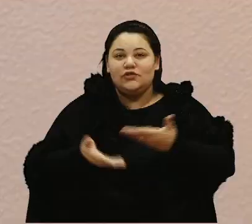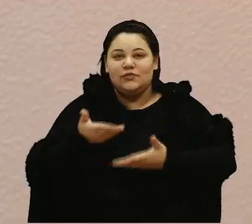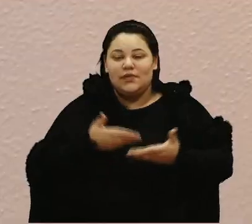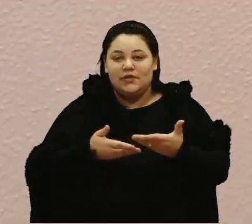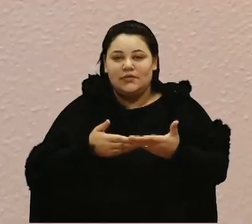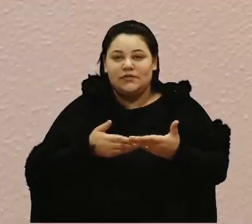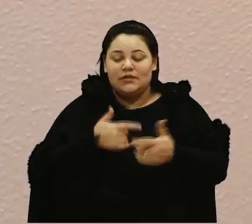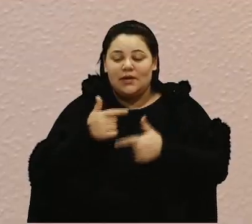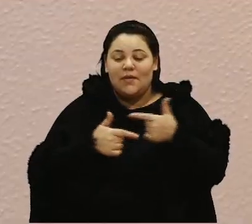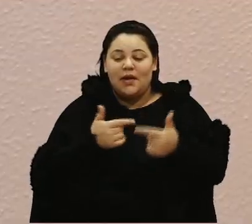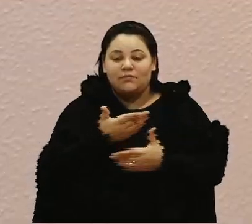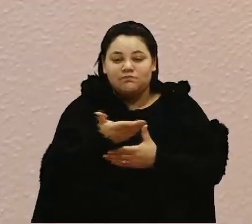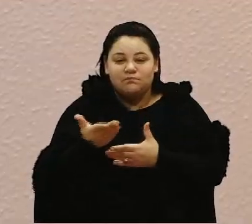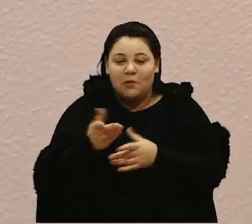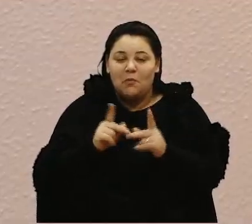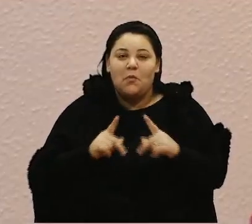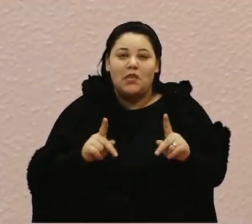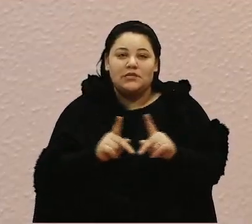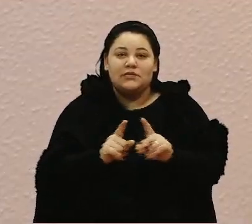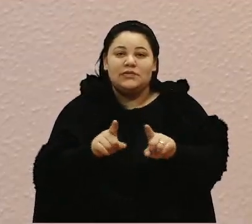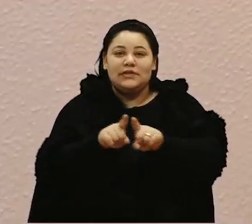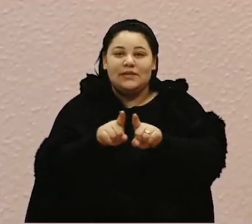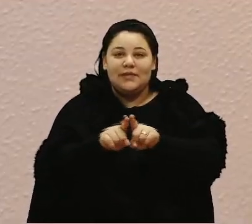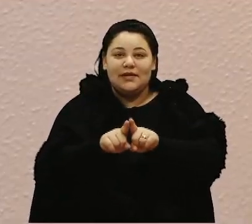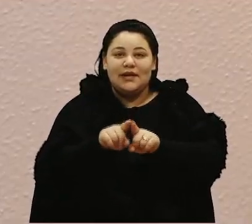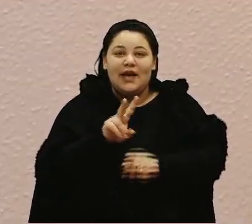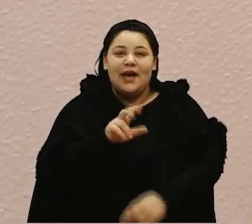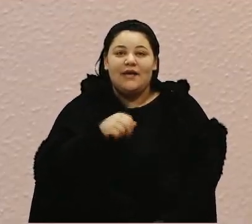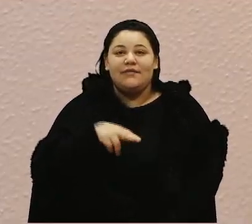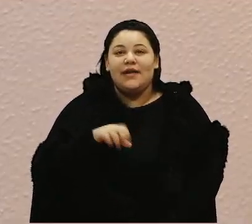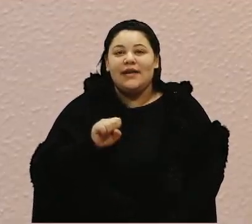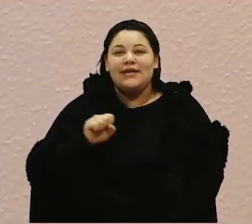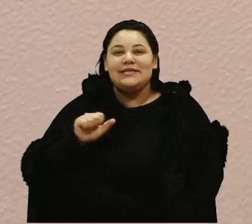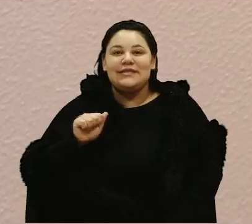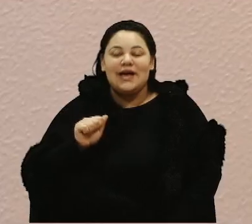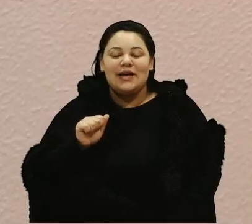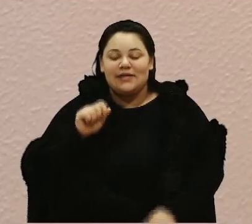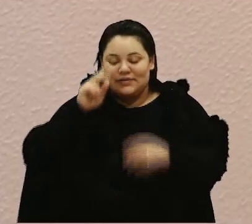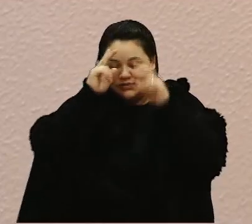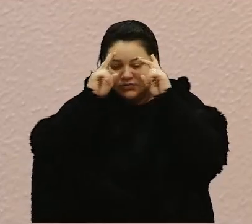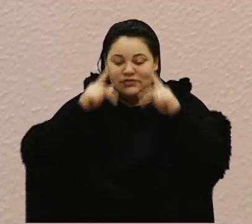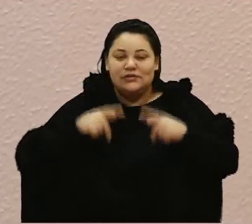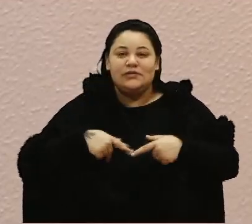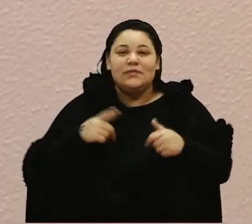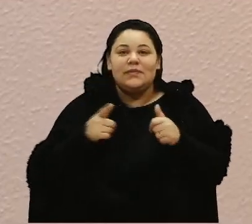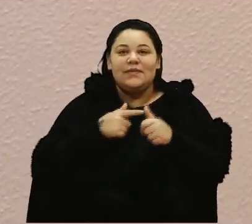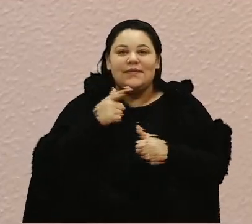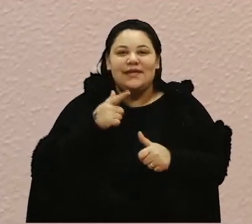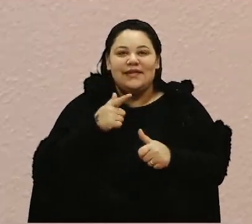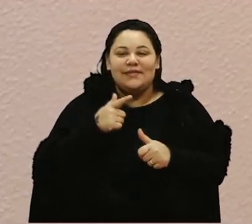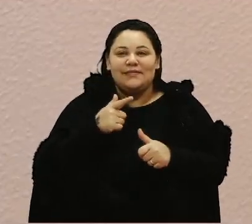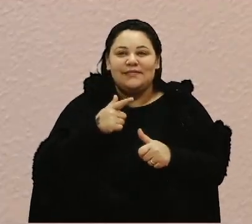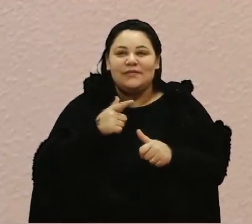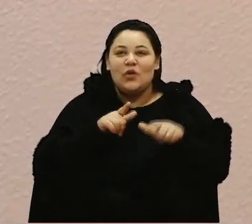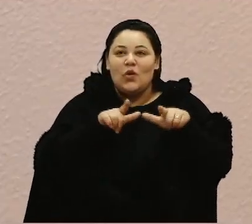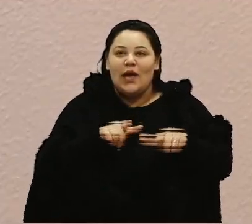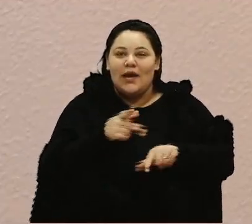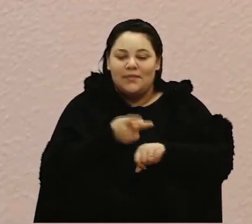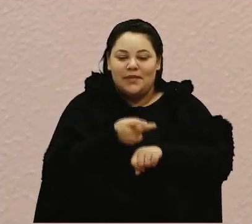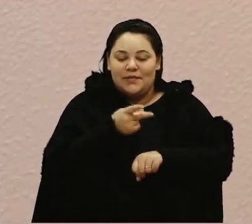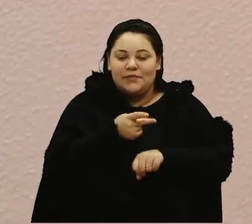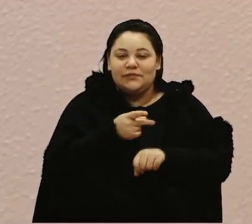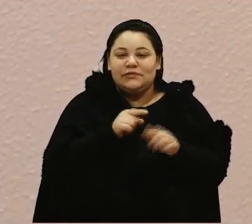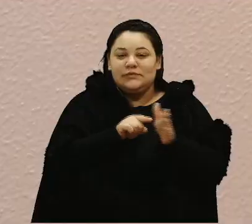à população. E também a Vanessa Perosso Marques, que recebeu o reconhecimento como primeira colocada na pesquisa pela